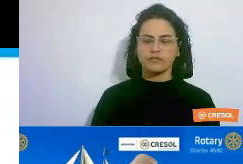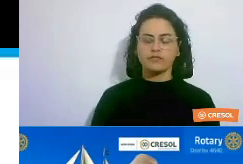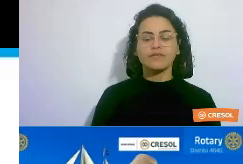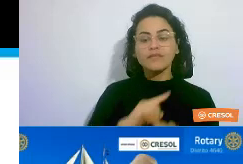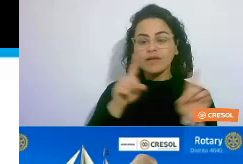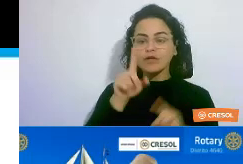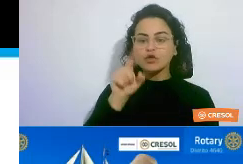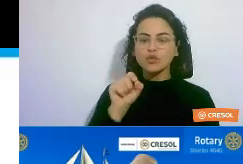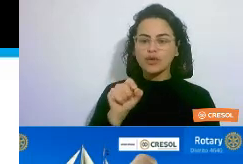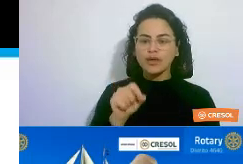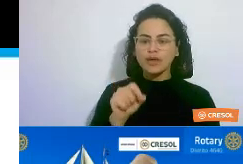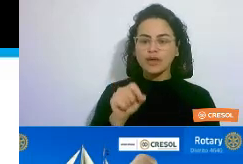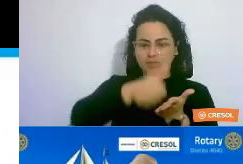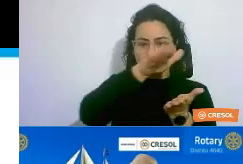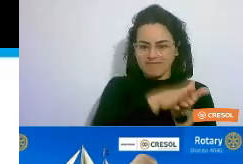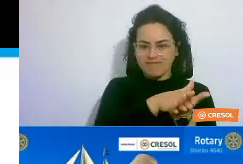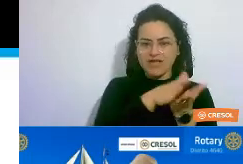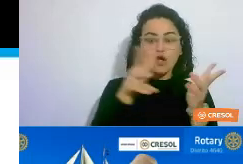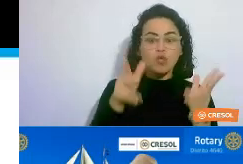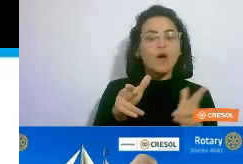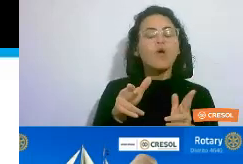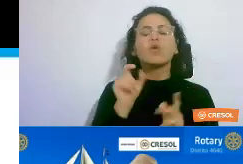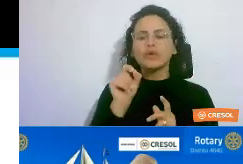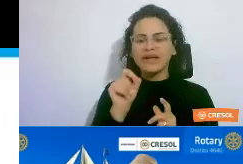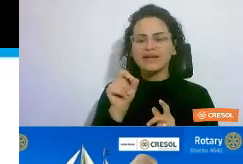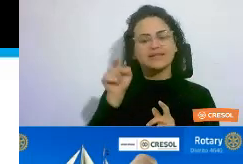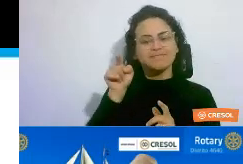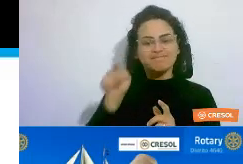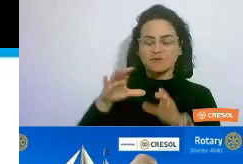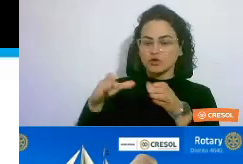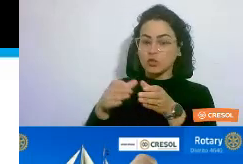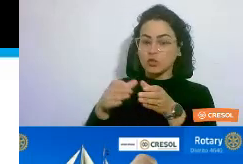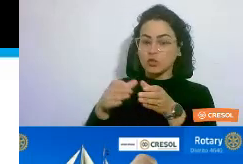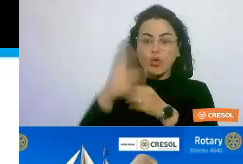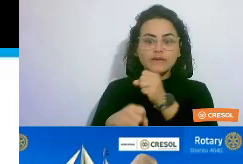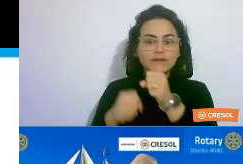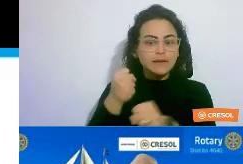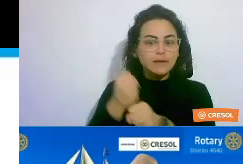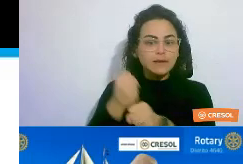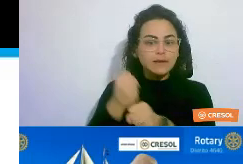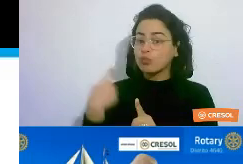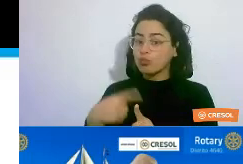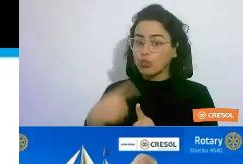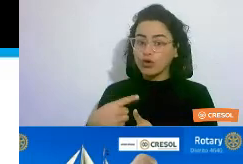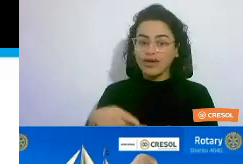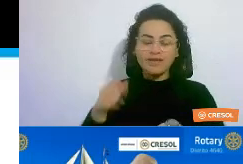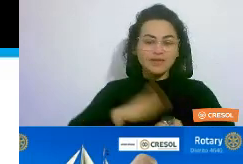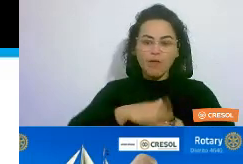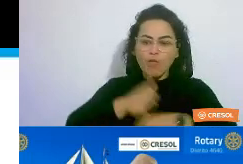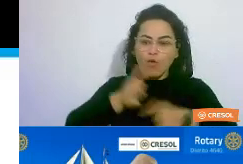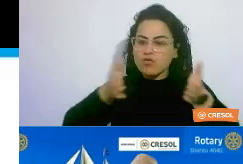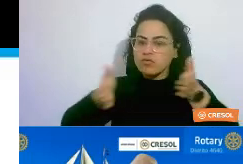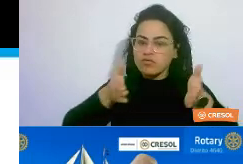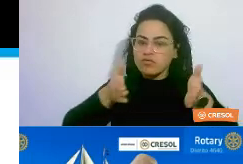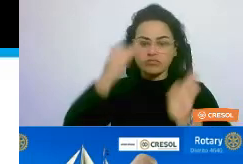estaria em ficar 2 anos sem receber o subsídio, aquele clube que não cumprir os prazos e que não